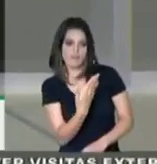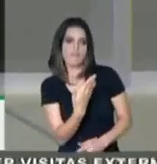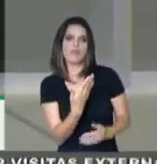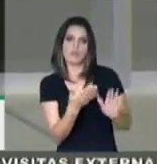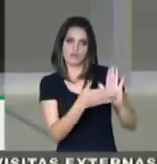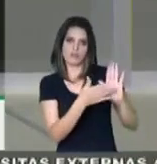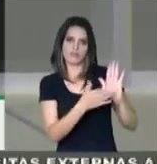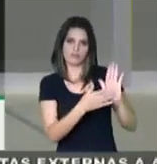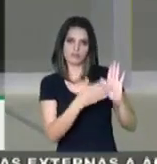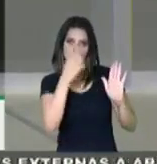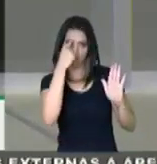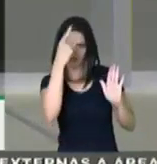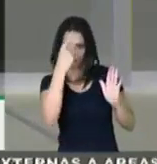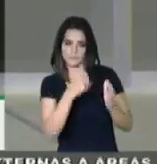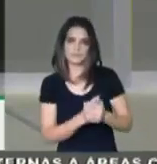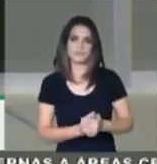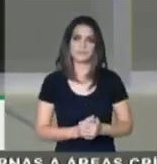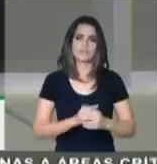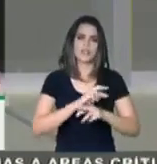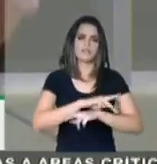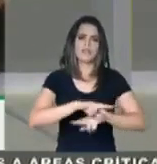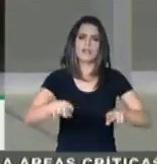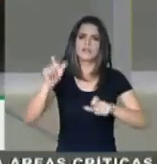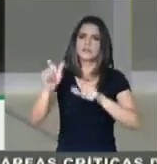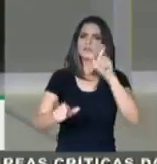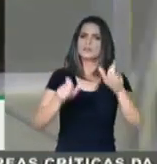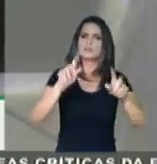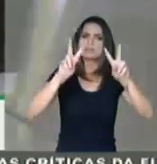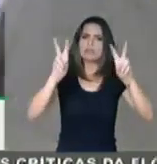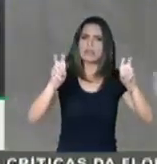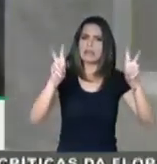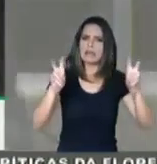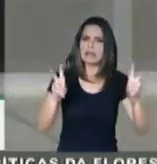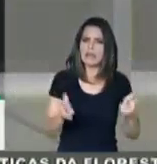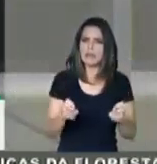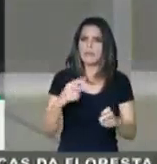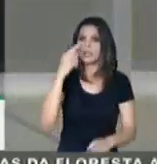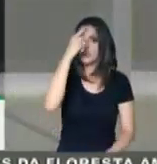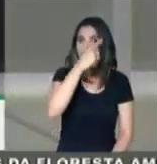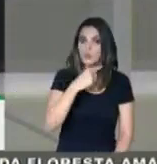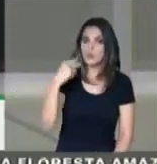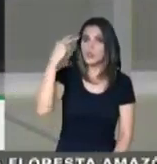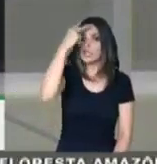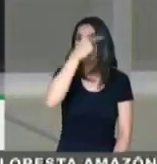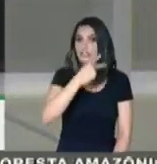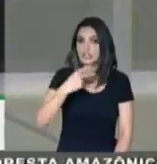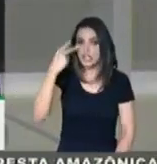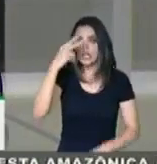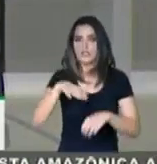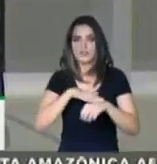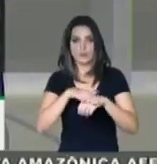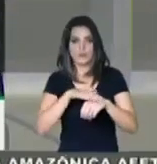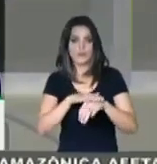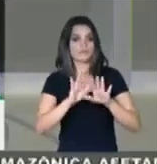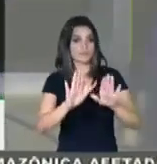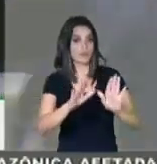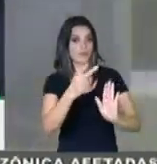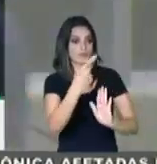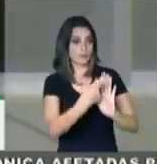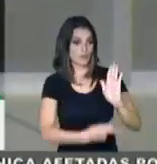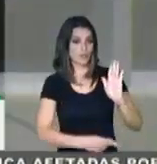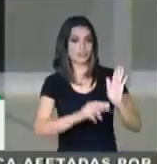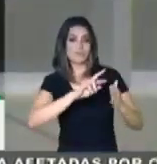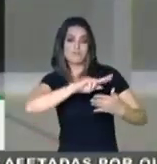ideia. Inúmeros temas foram tocados em mais de 2 horas de conversa, presidente. E o projeto, deputado Fábio Trade,